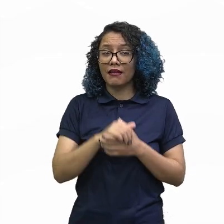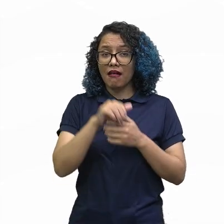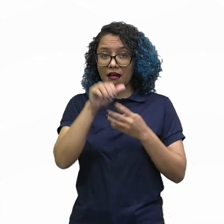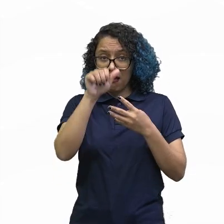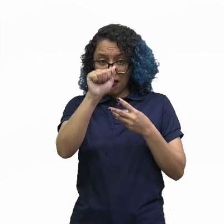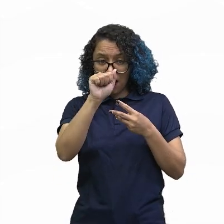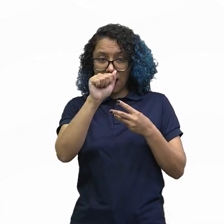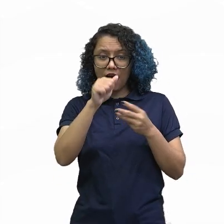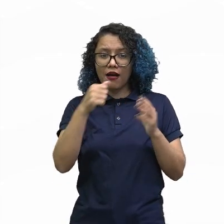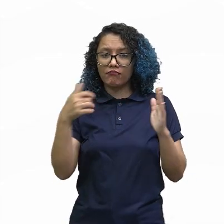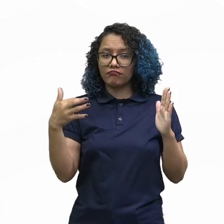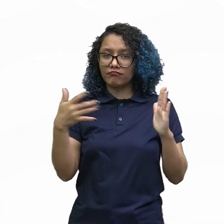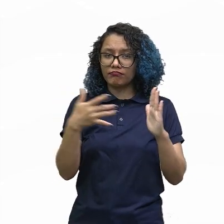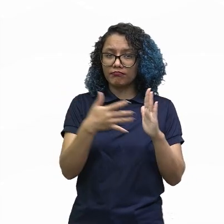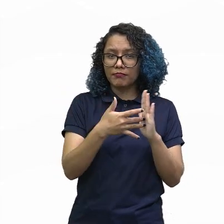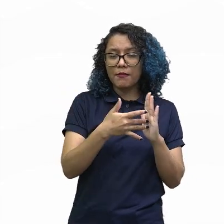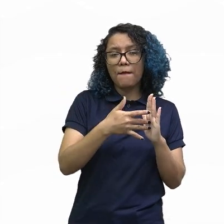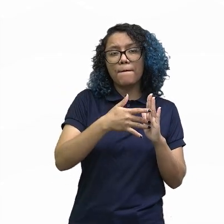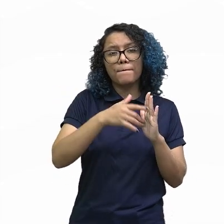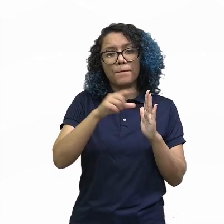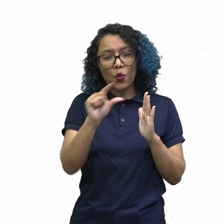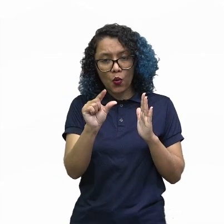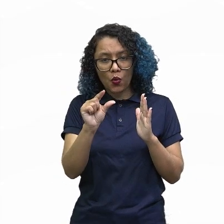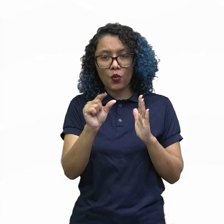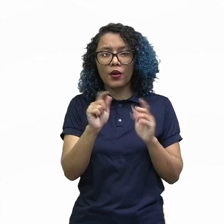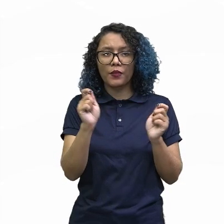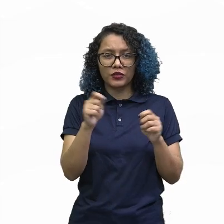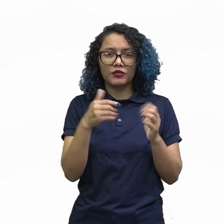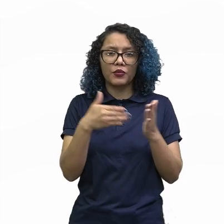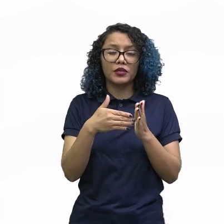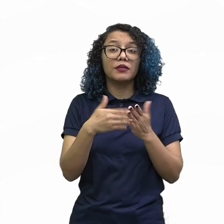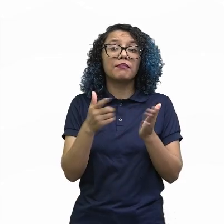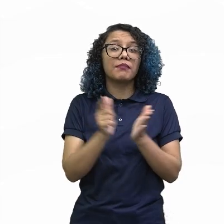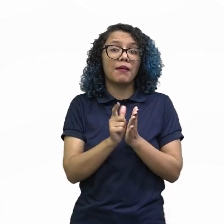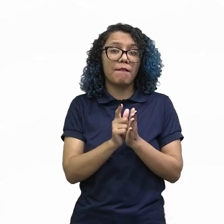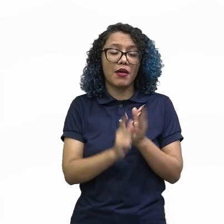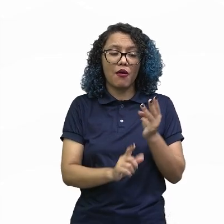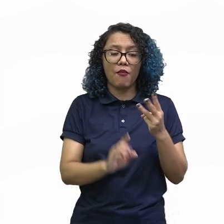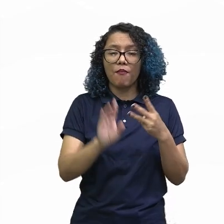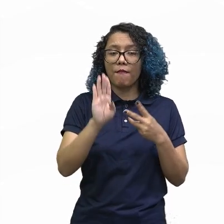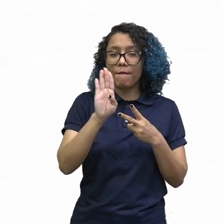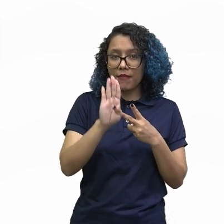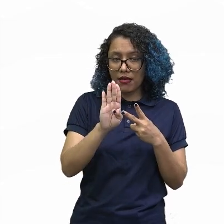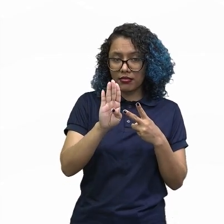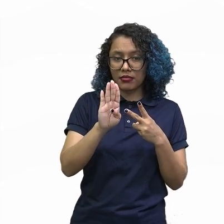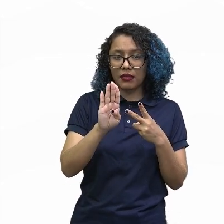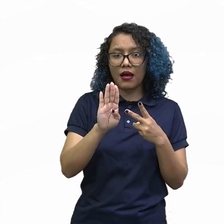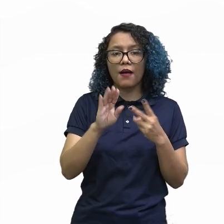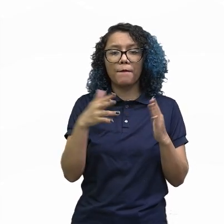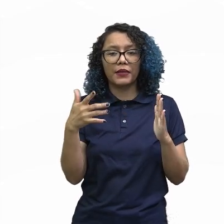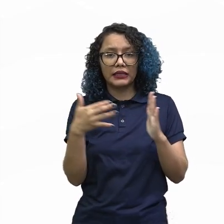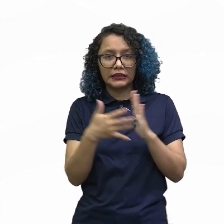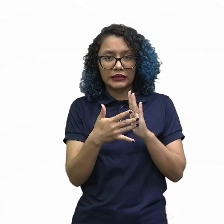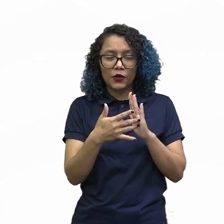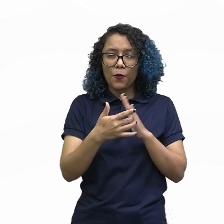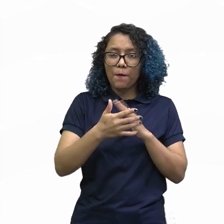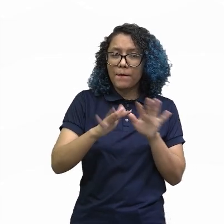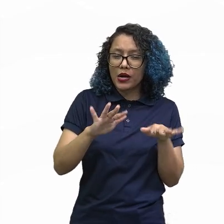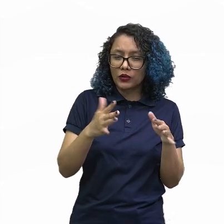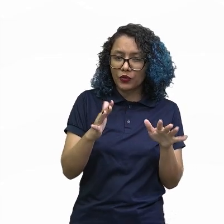baixa penetração, barrada por papel. A beta, média